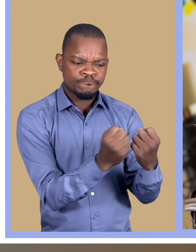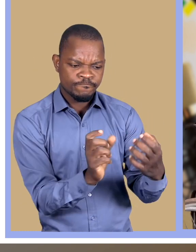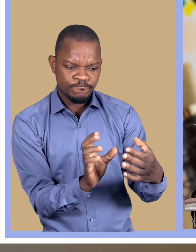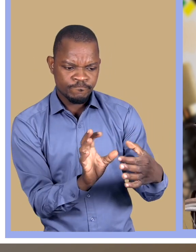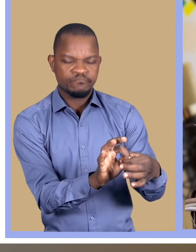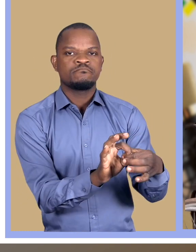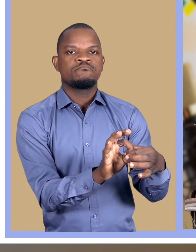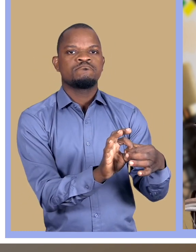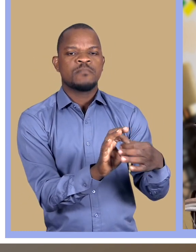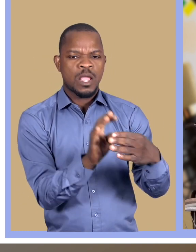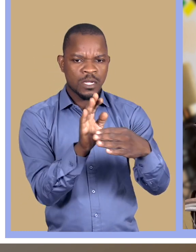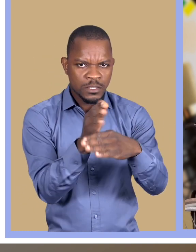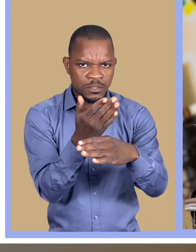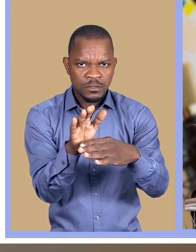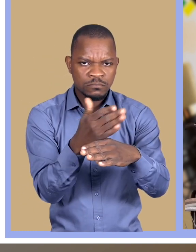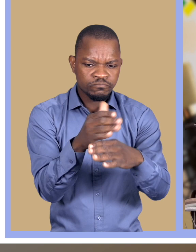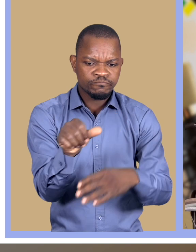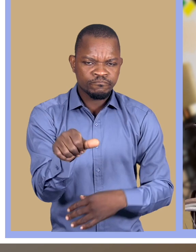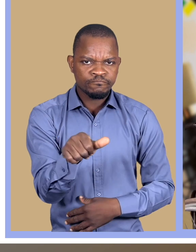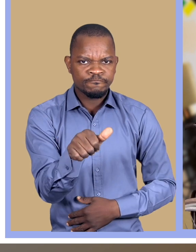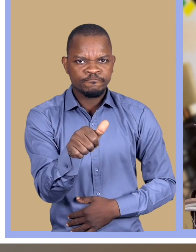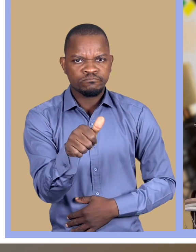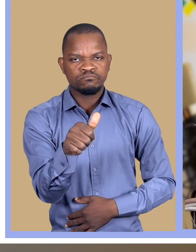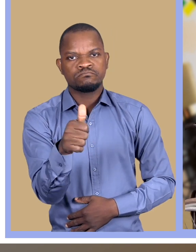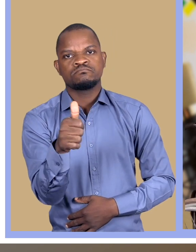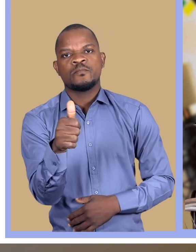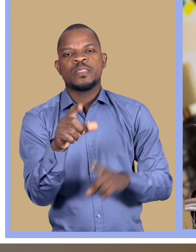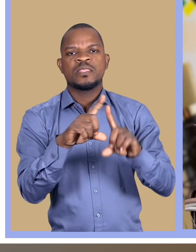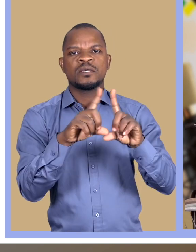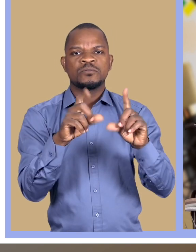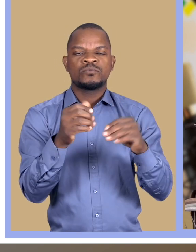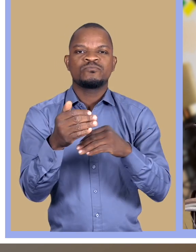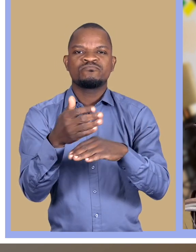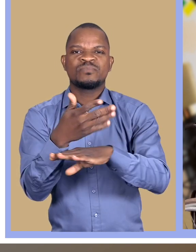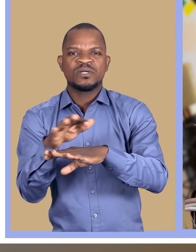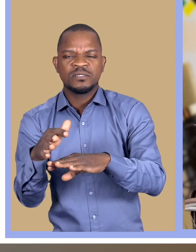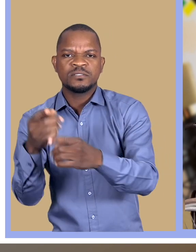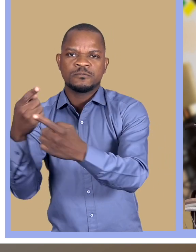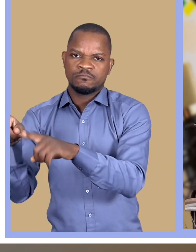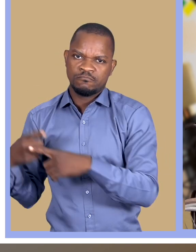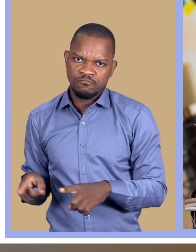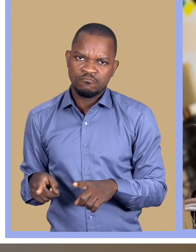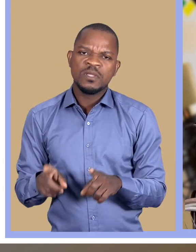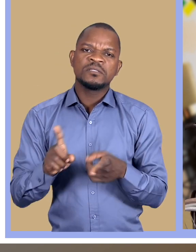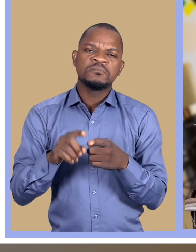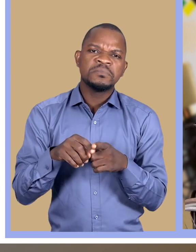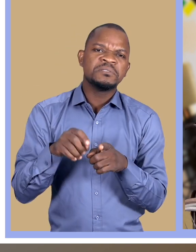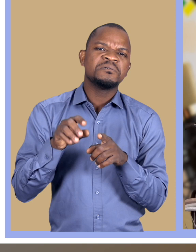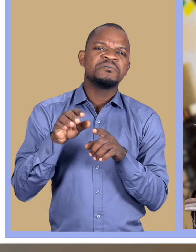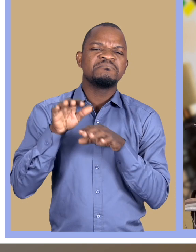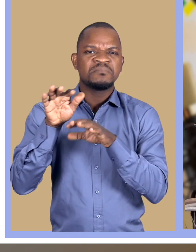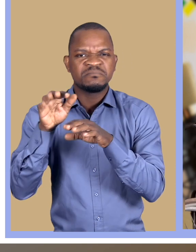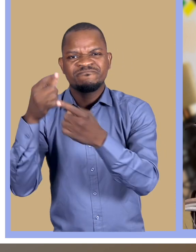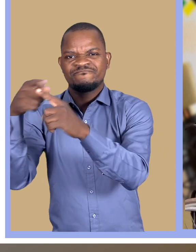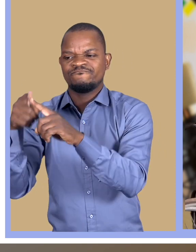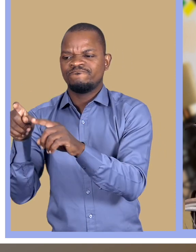restaurar Mangau, para restaurar áreas verdes, para olhar para a questão da fauna, etc., conservação, mas